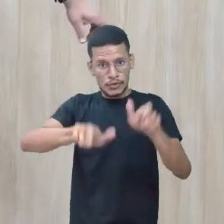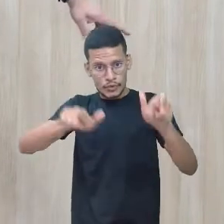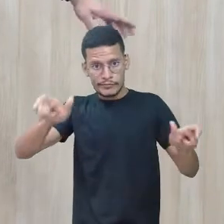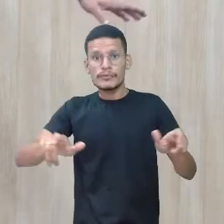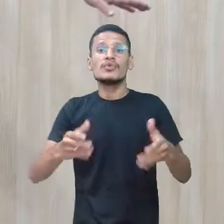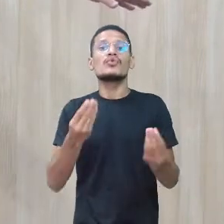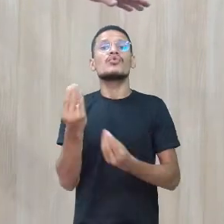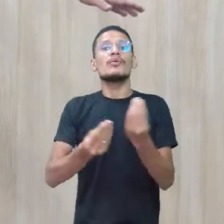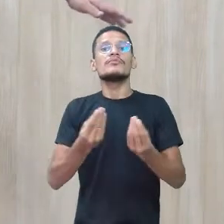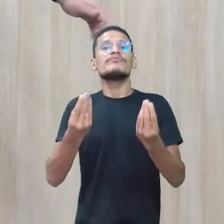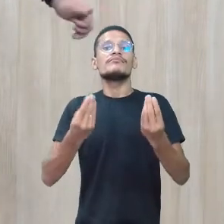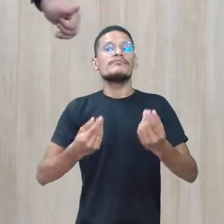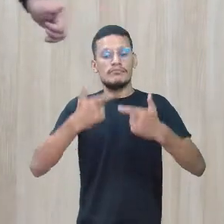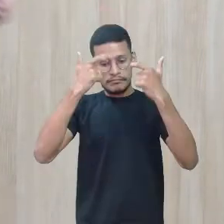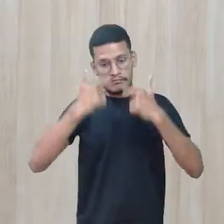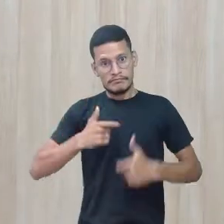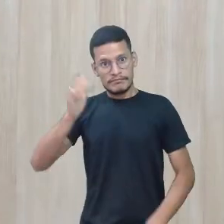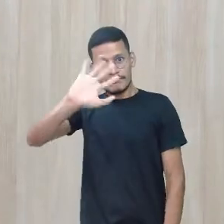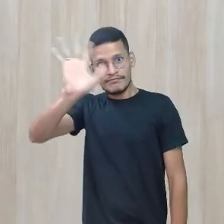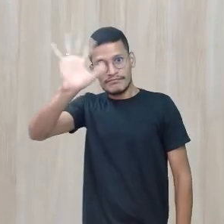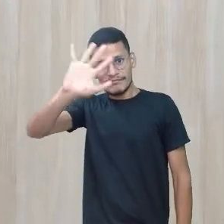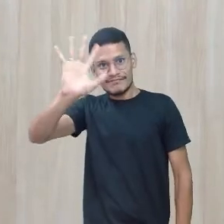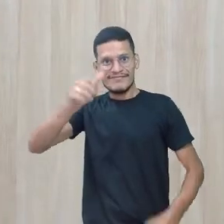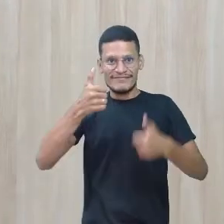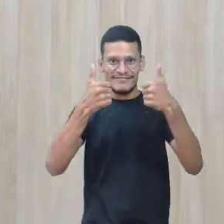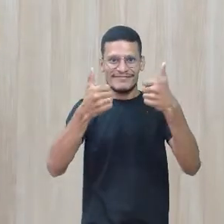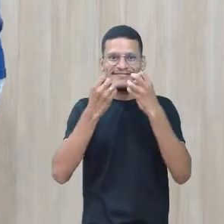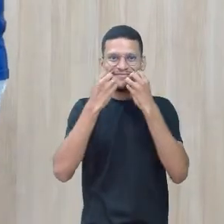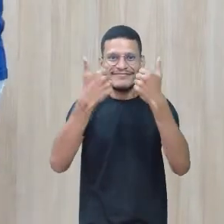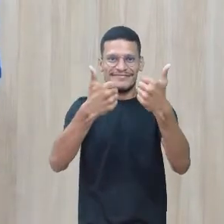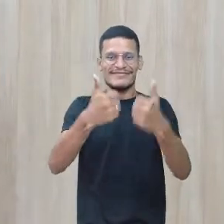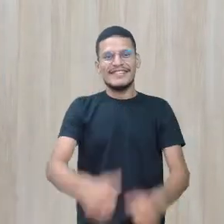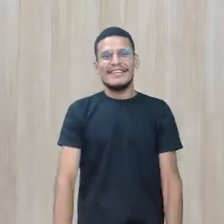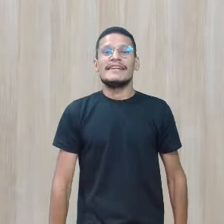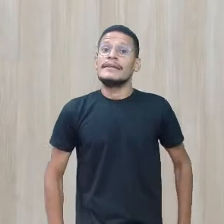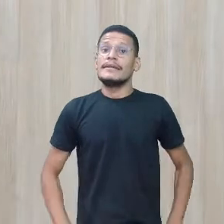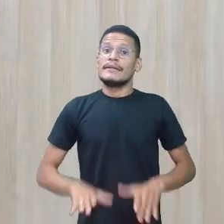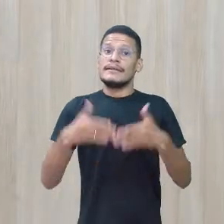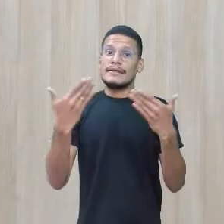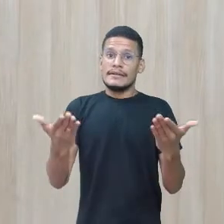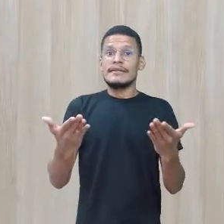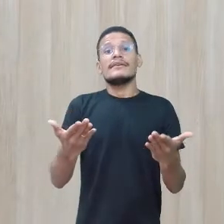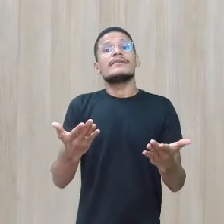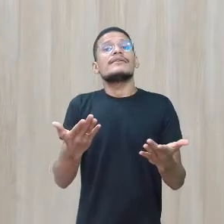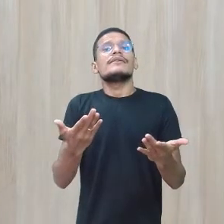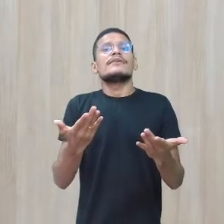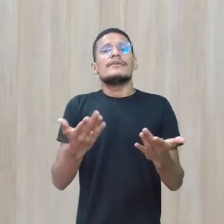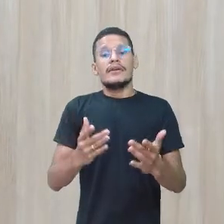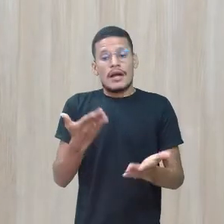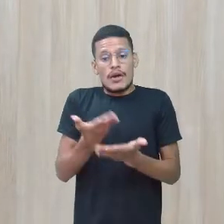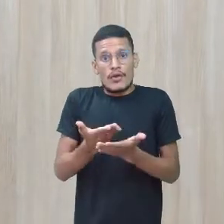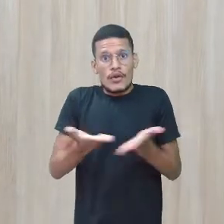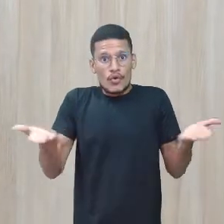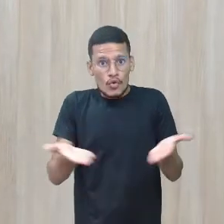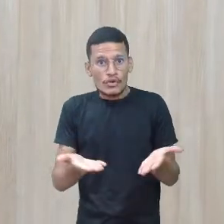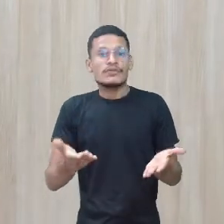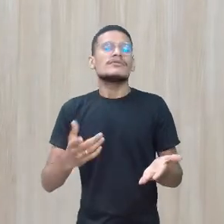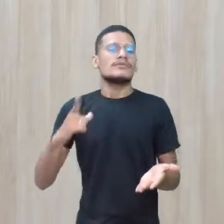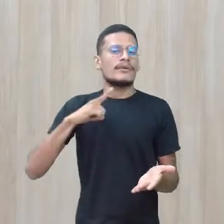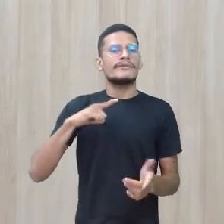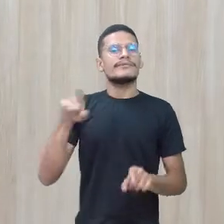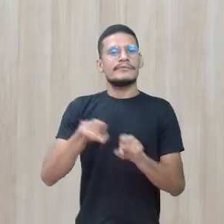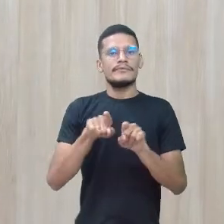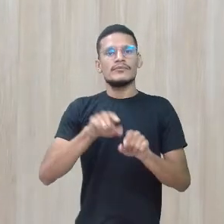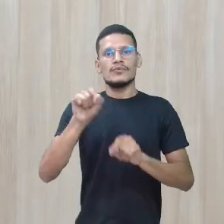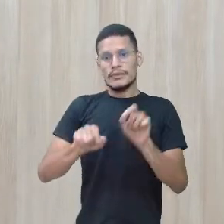cantinho aqui, ó. Dá um tchauzinho aí, Plínio. Aí, olha aí, ó. Pronto. E para a aula de hoje também nós contamos com a ajuda